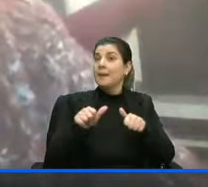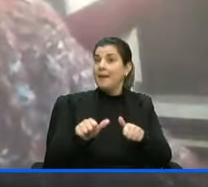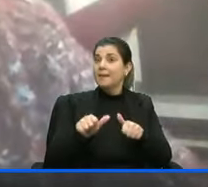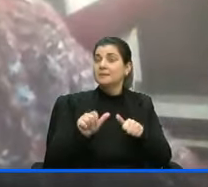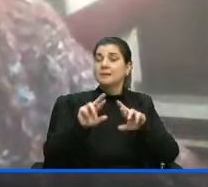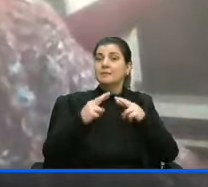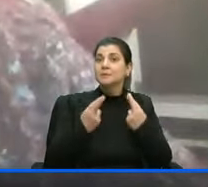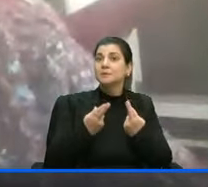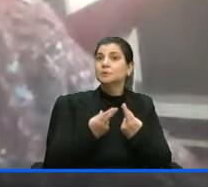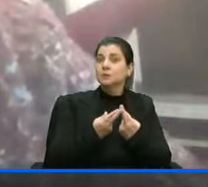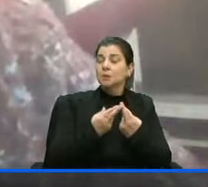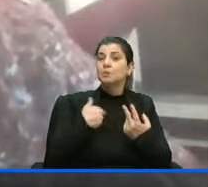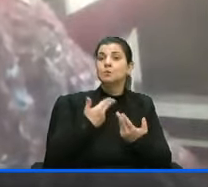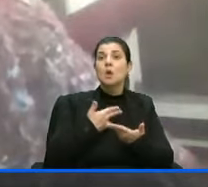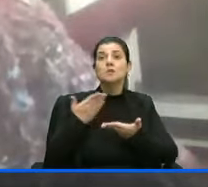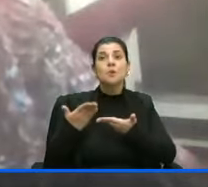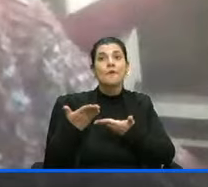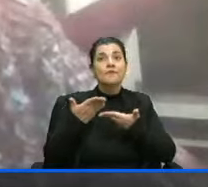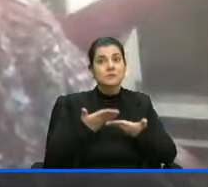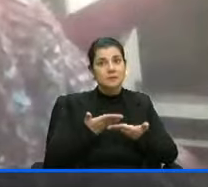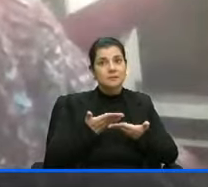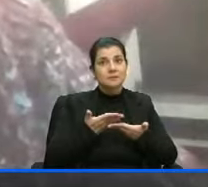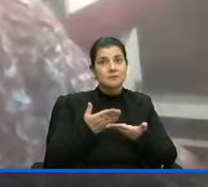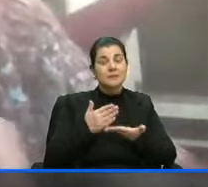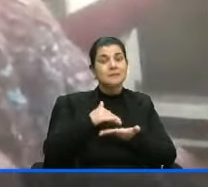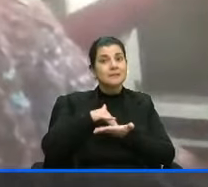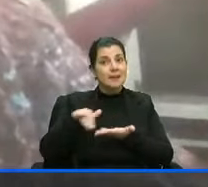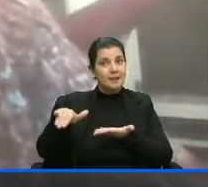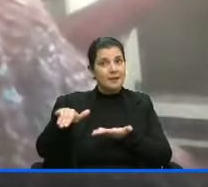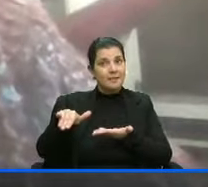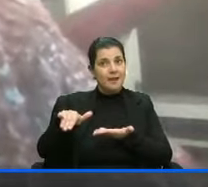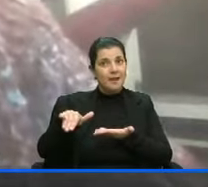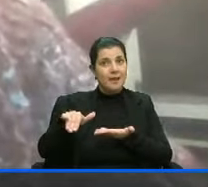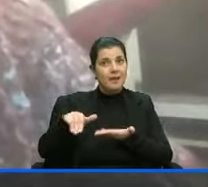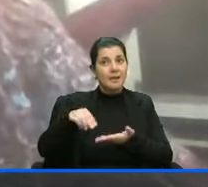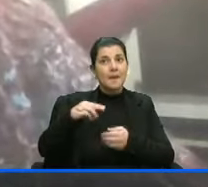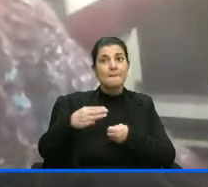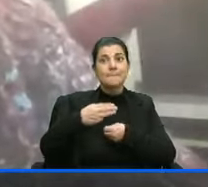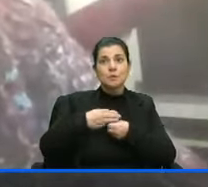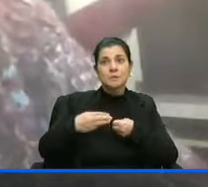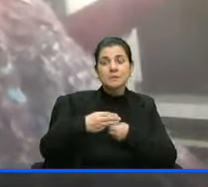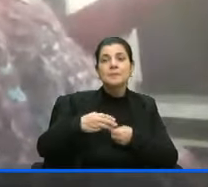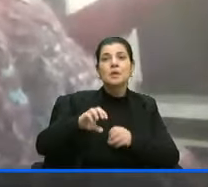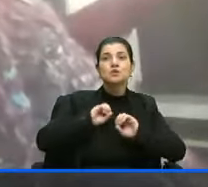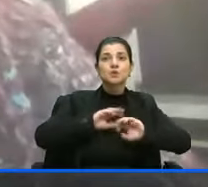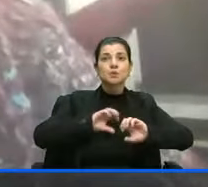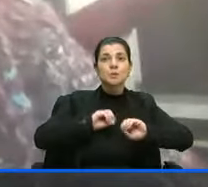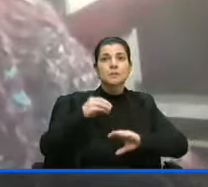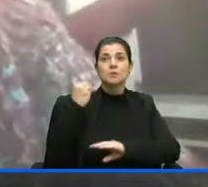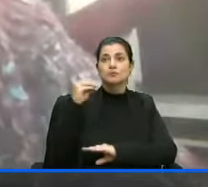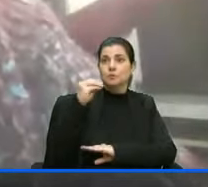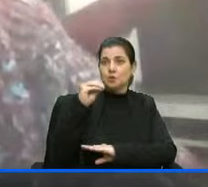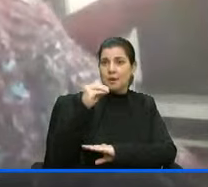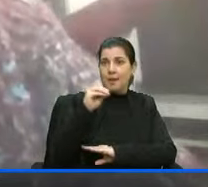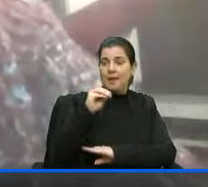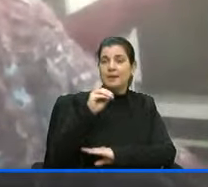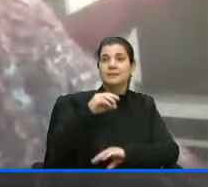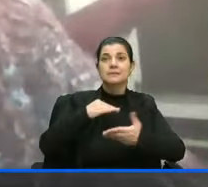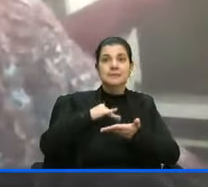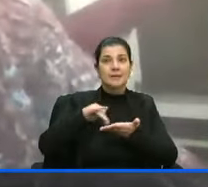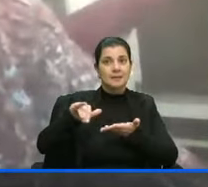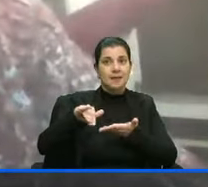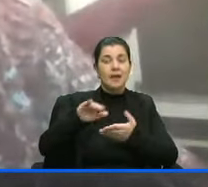nós convidamos como expositoras a secretária municipal de educação de Porto Alegre, a secretária estadual,